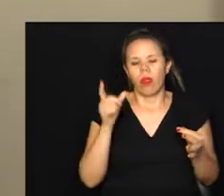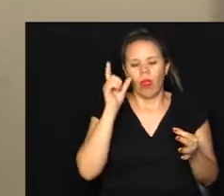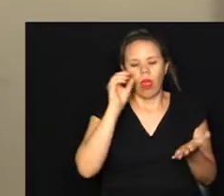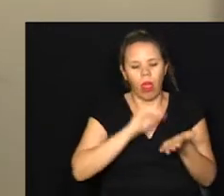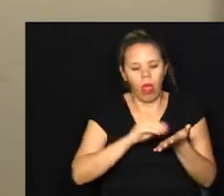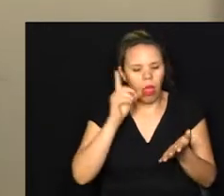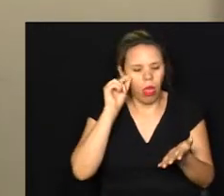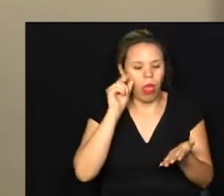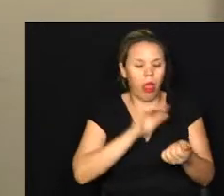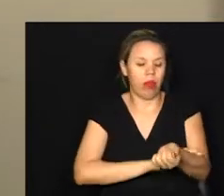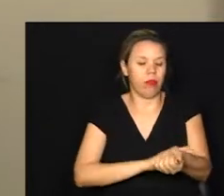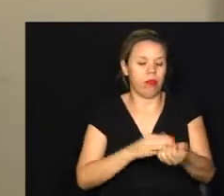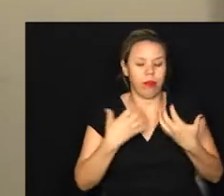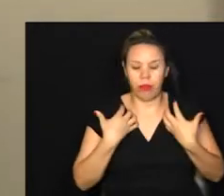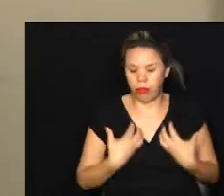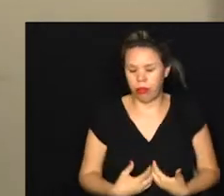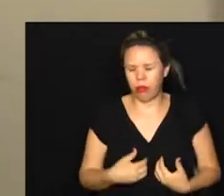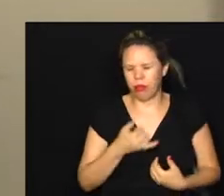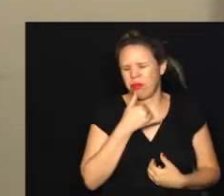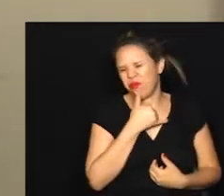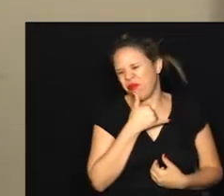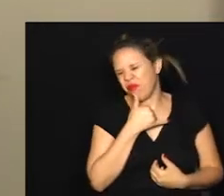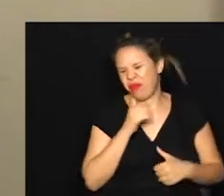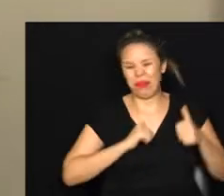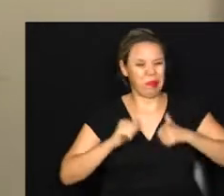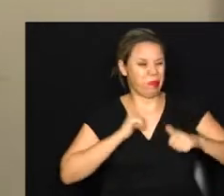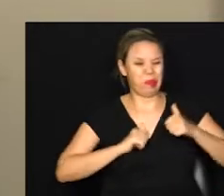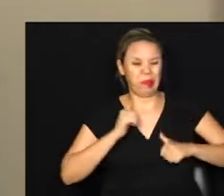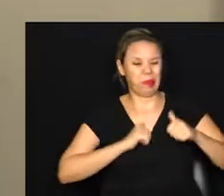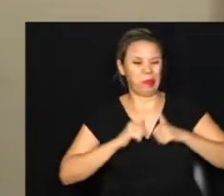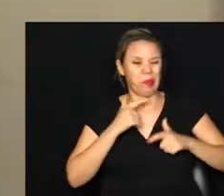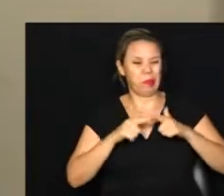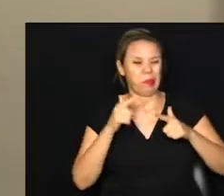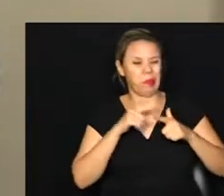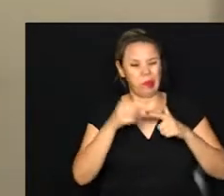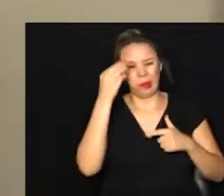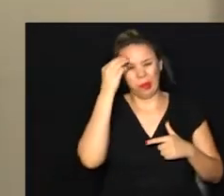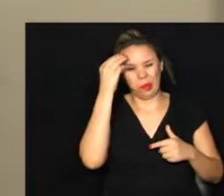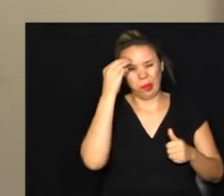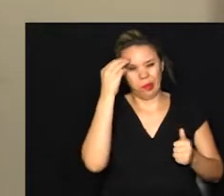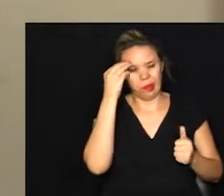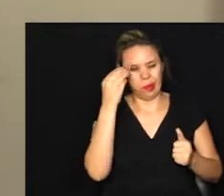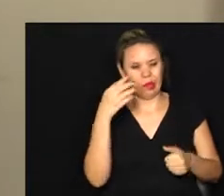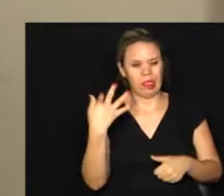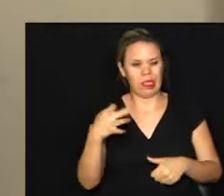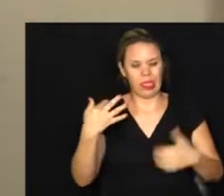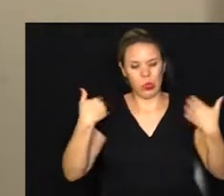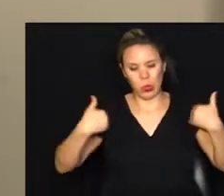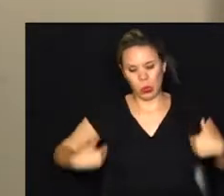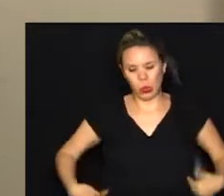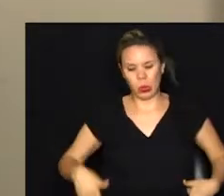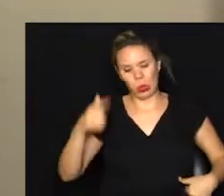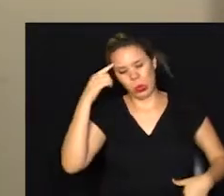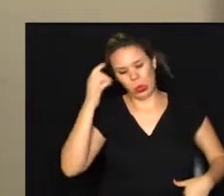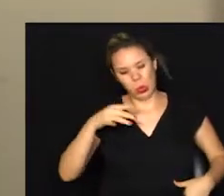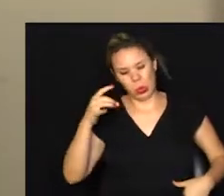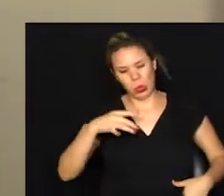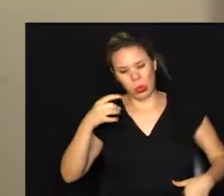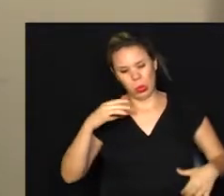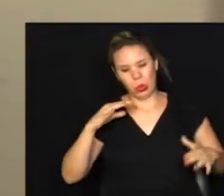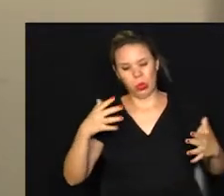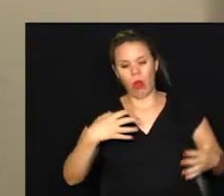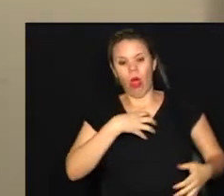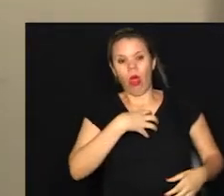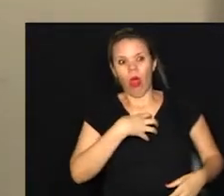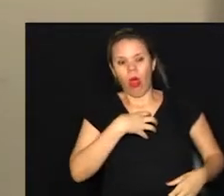são insônia, irritabilidade, cansaço, tristeza, agitação, problemas de memória, dores no corpo, dores de